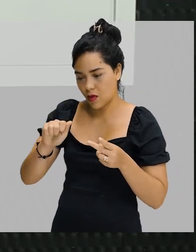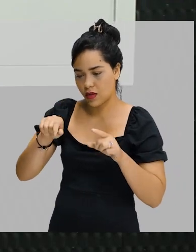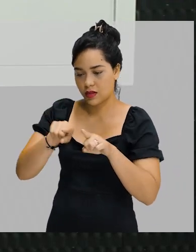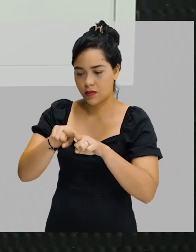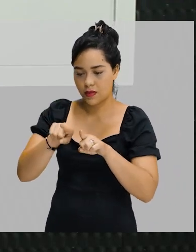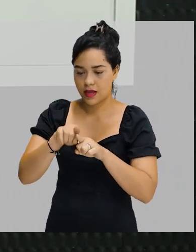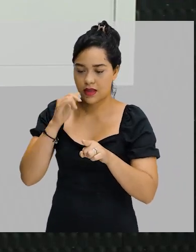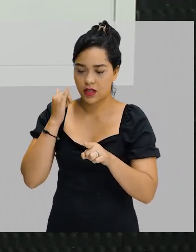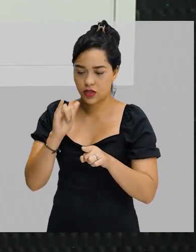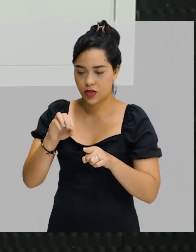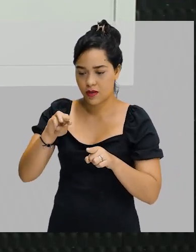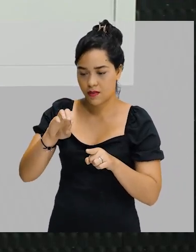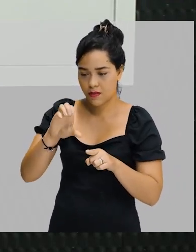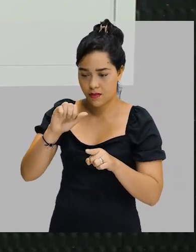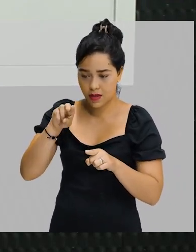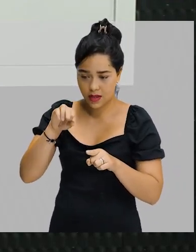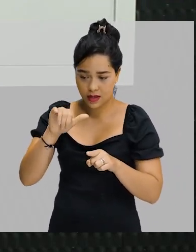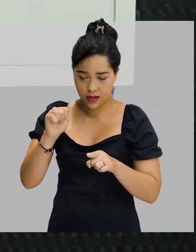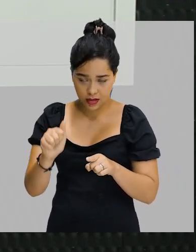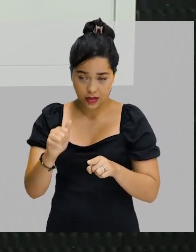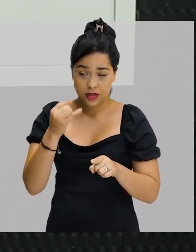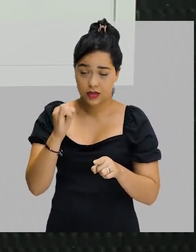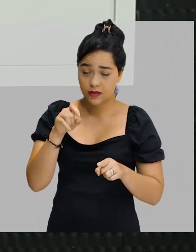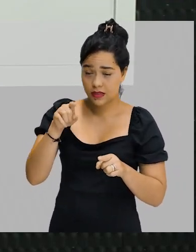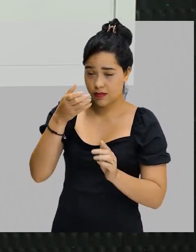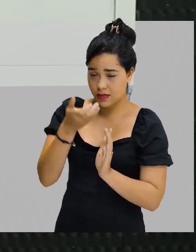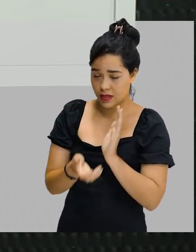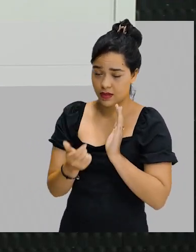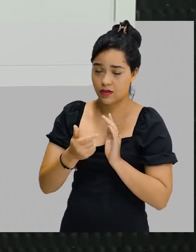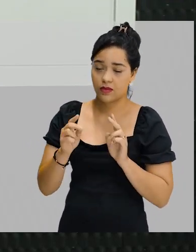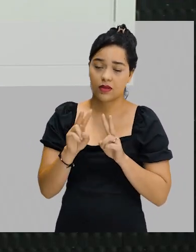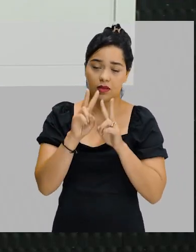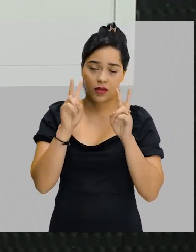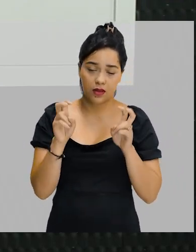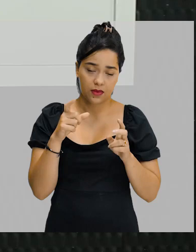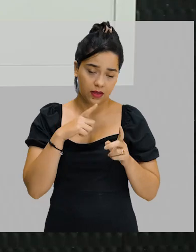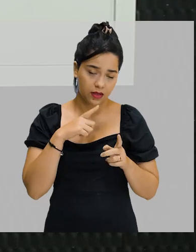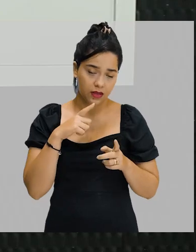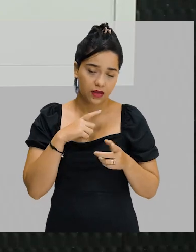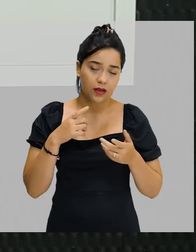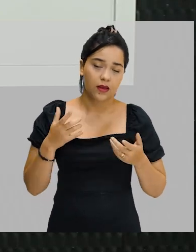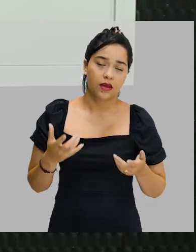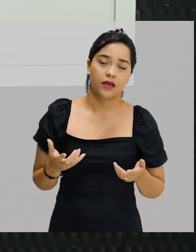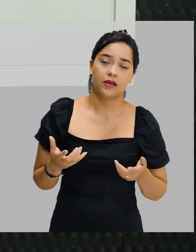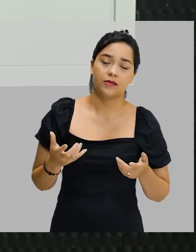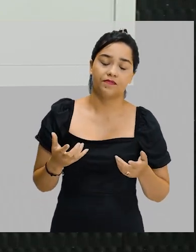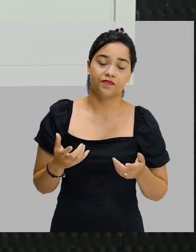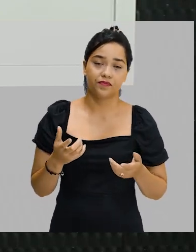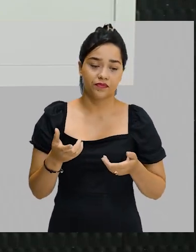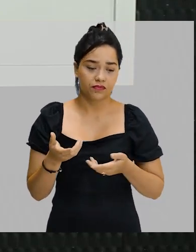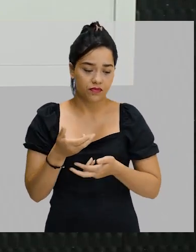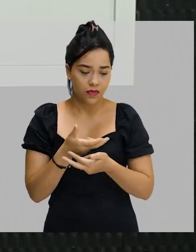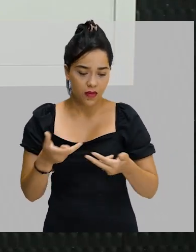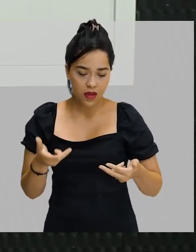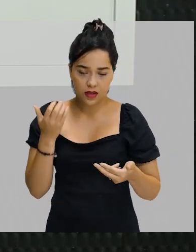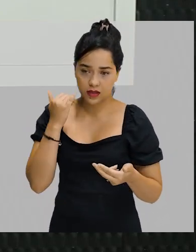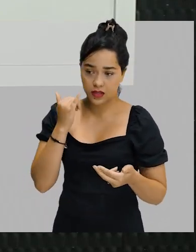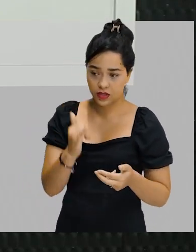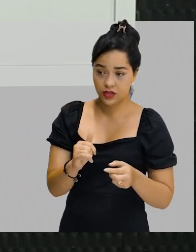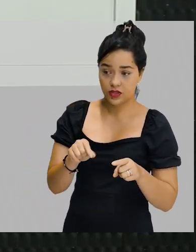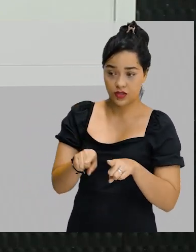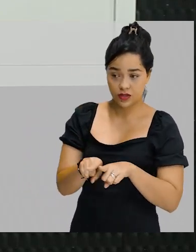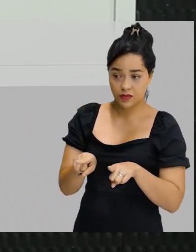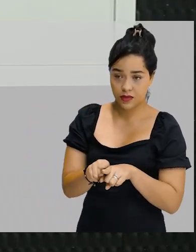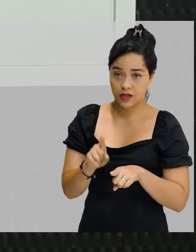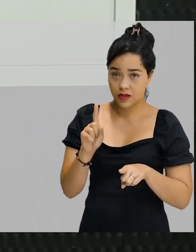né, a energia total. Tá ok? Se você perdeu essa aula, né, essa segunda aula sobre movimento harmônico simples, que envolve as energias, tá